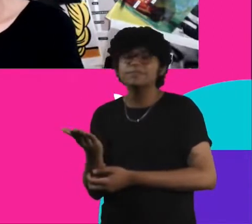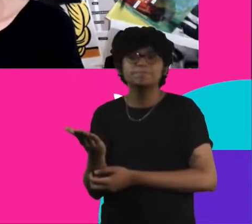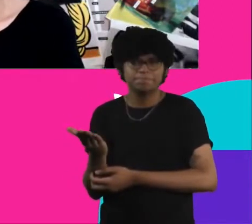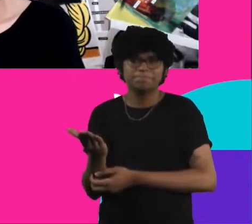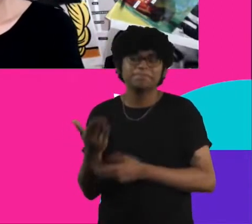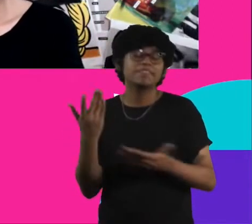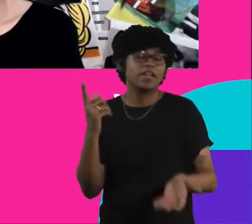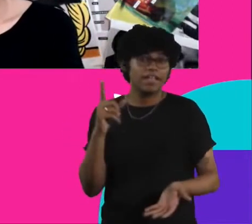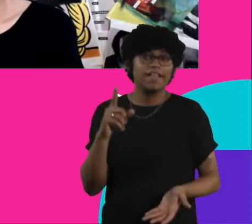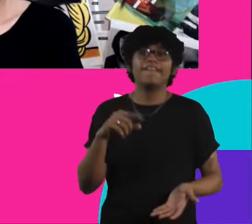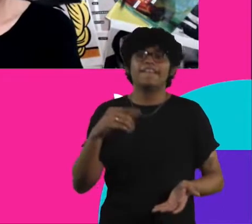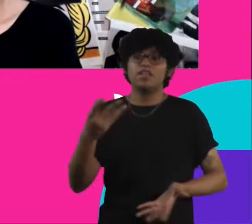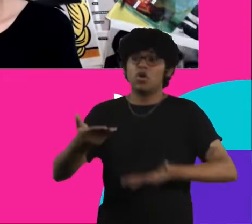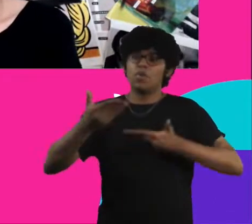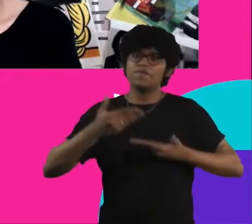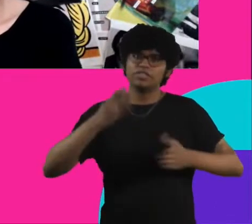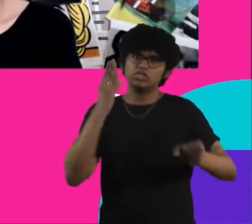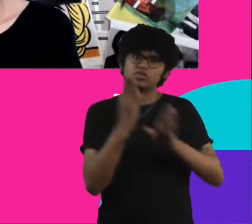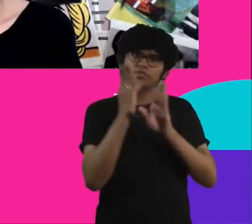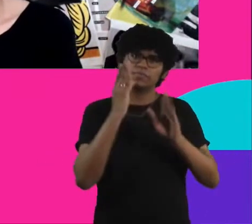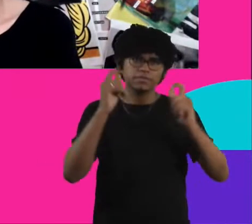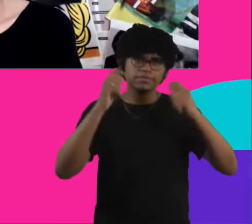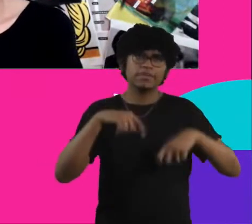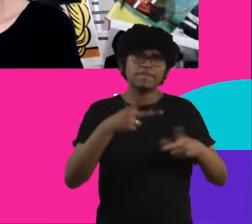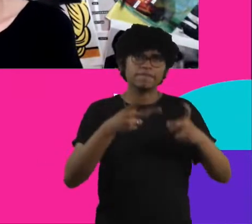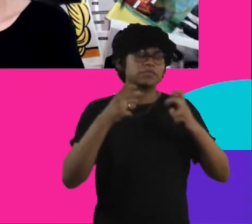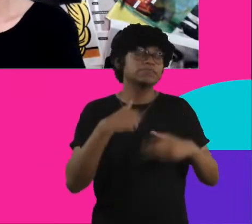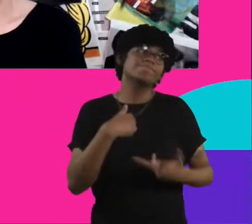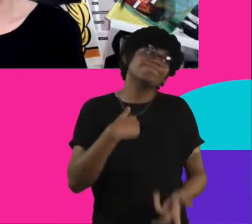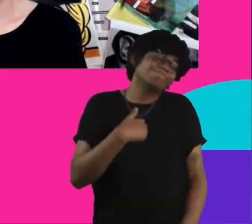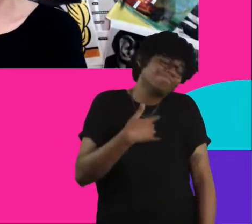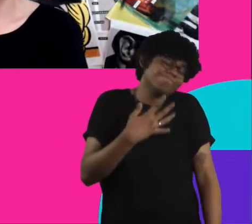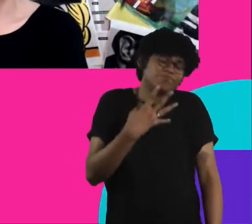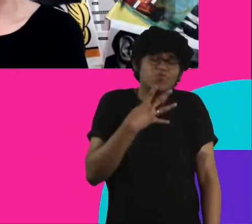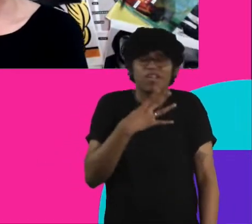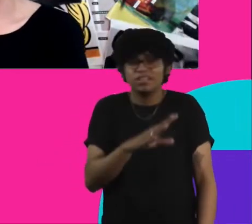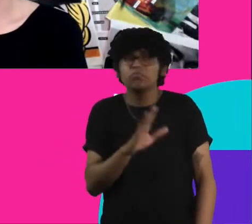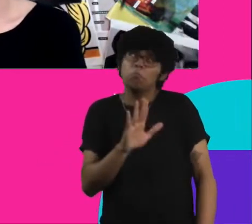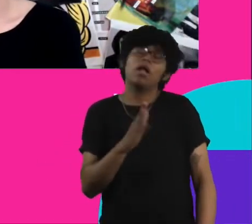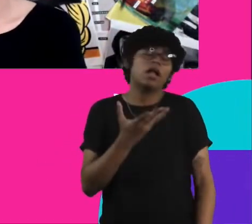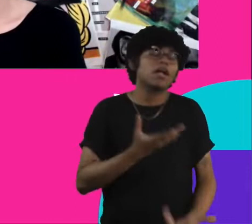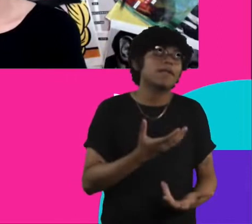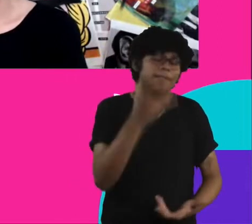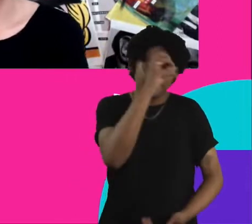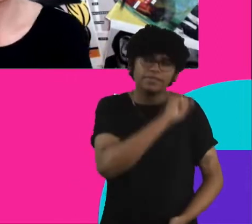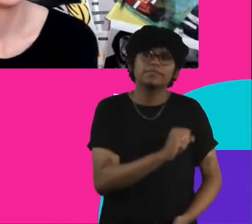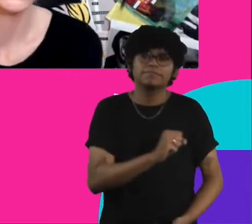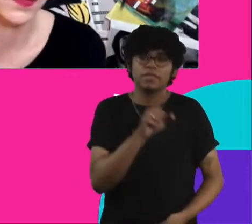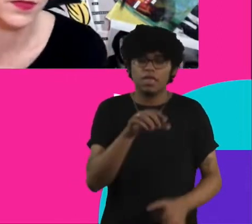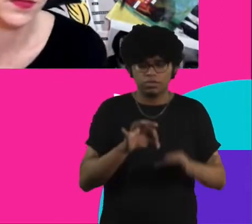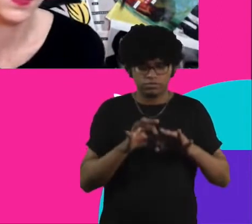Então, convite, descoberta e ser capaz de reconhecer: olha, isso eu não sei muito bem, mas quero aprender.